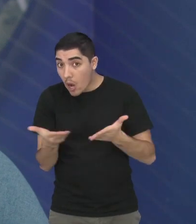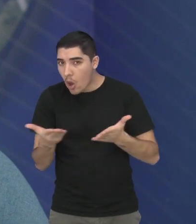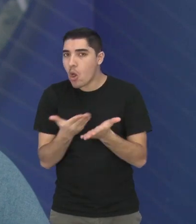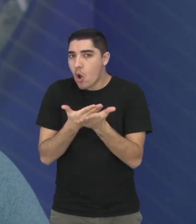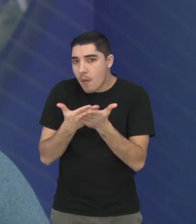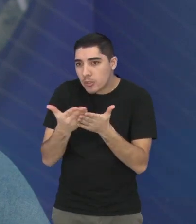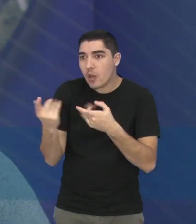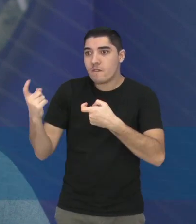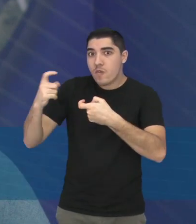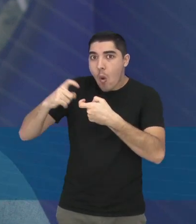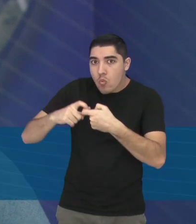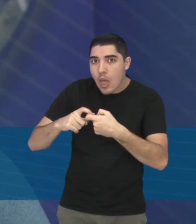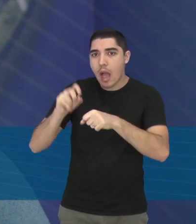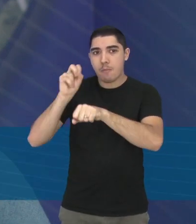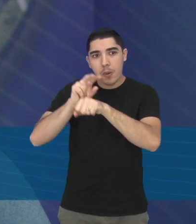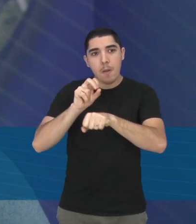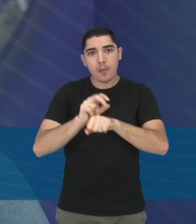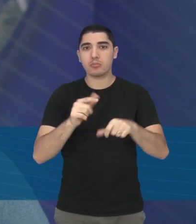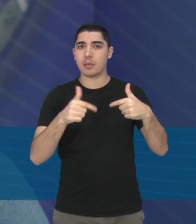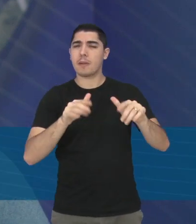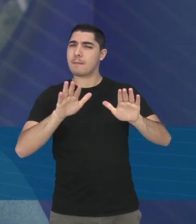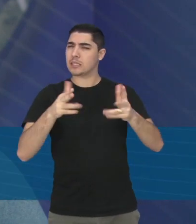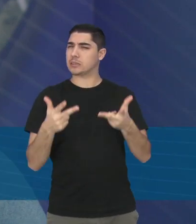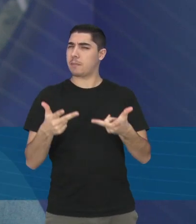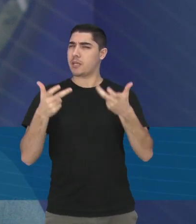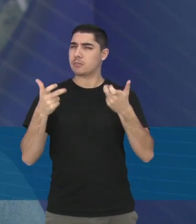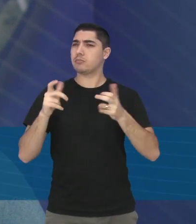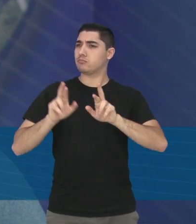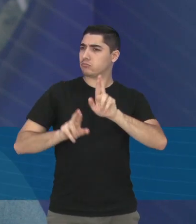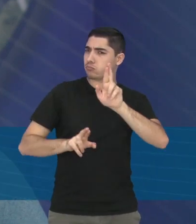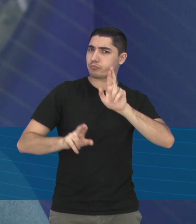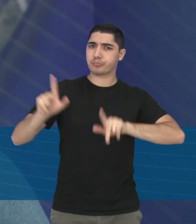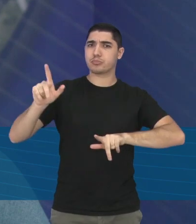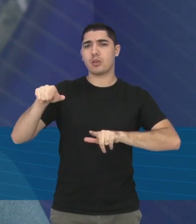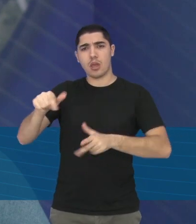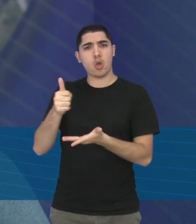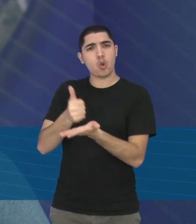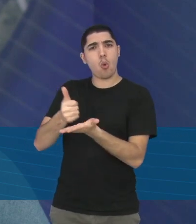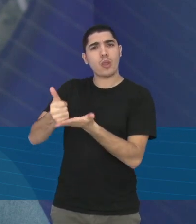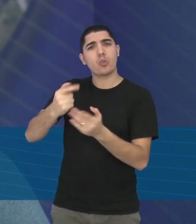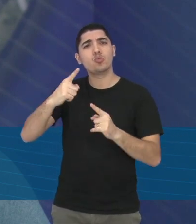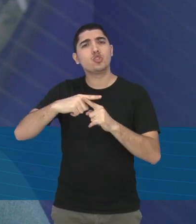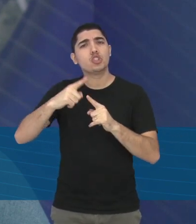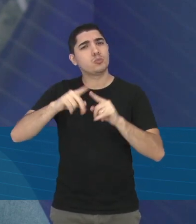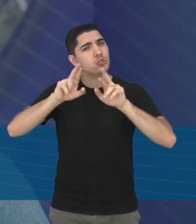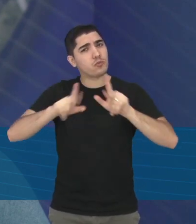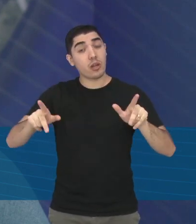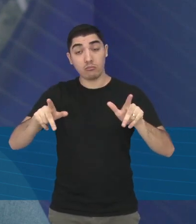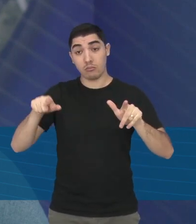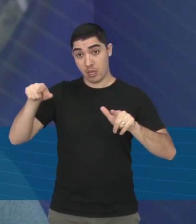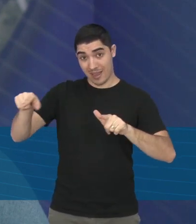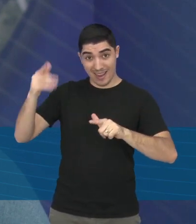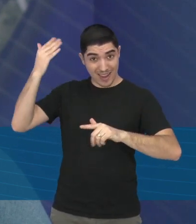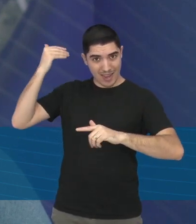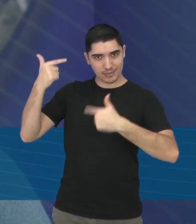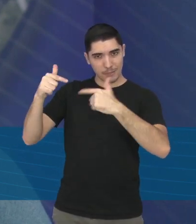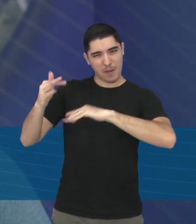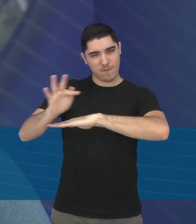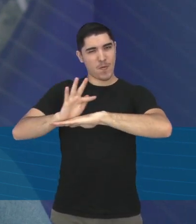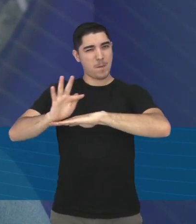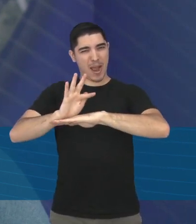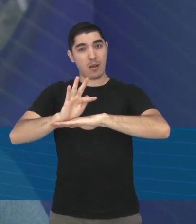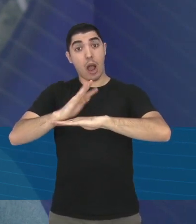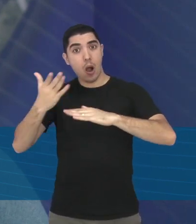coisas vão voltando aos eixos, aparentemente, mas percebe-se uma mudança grande nas contratações. A informalidade